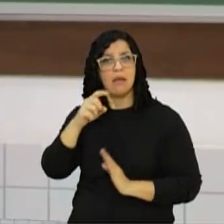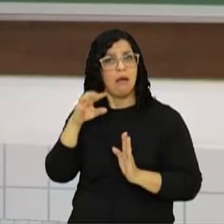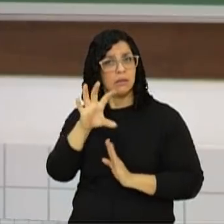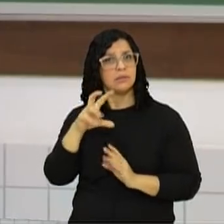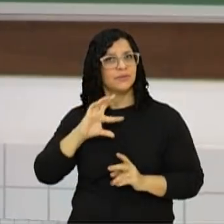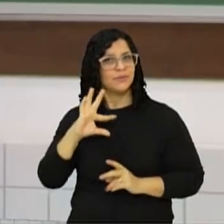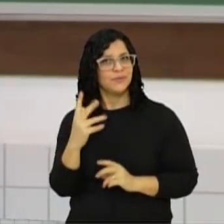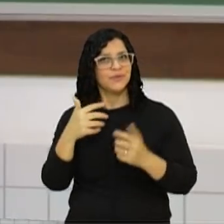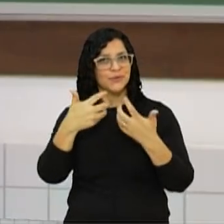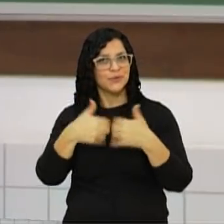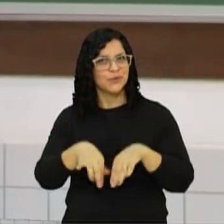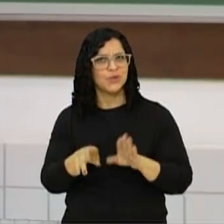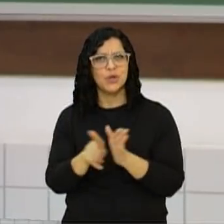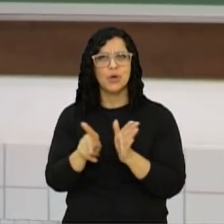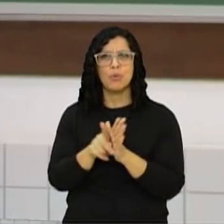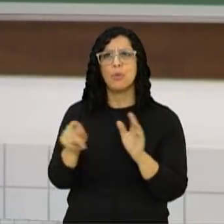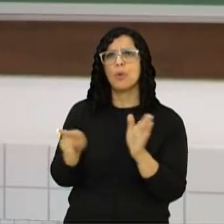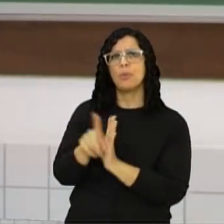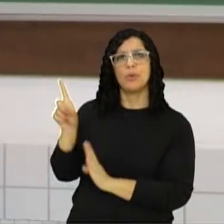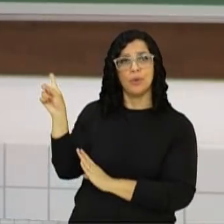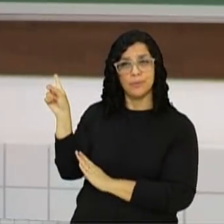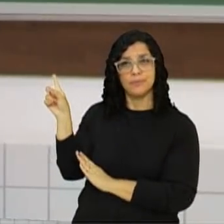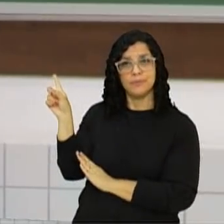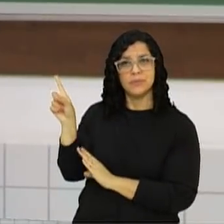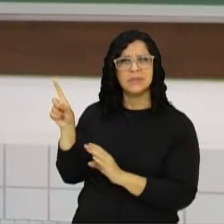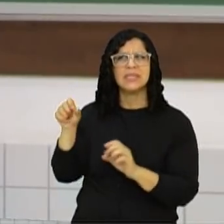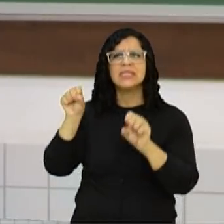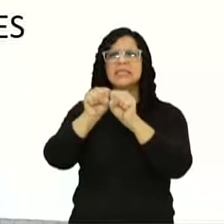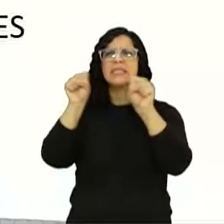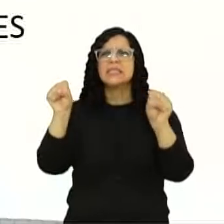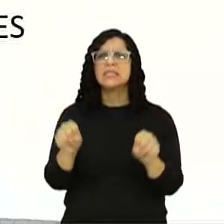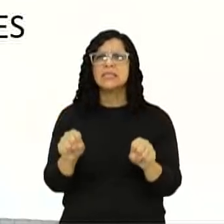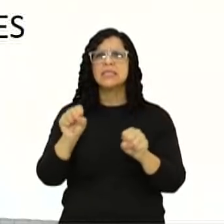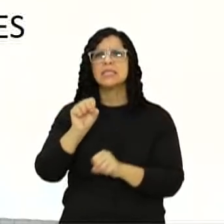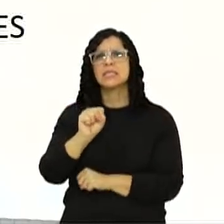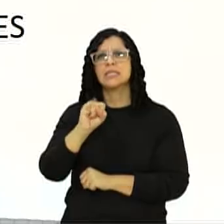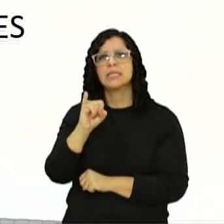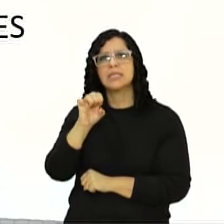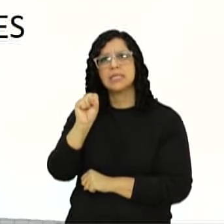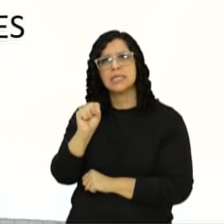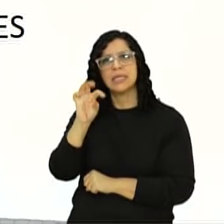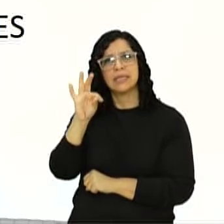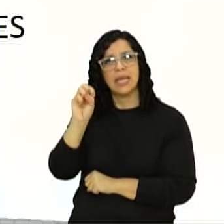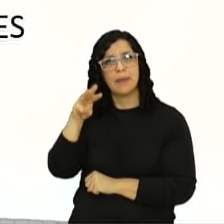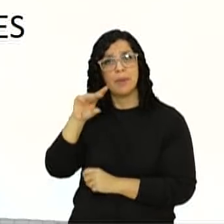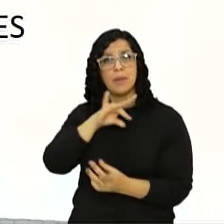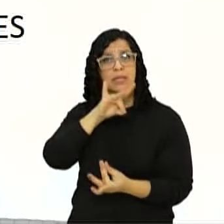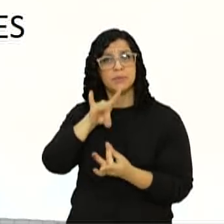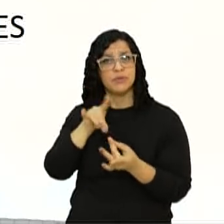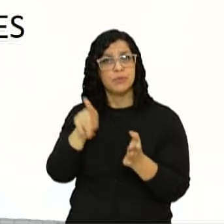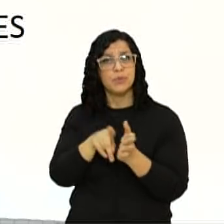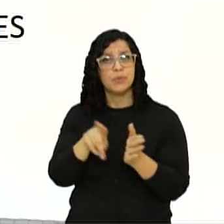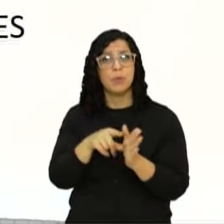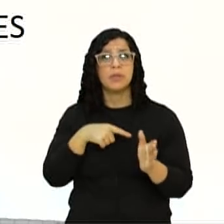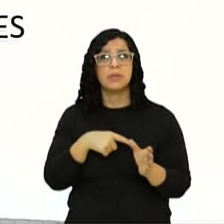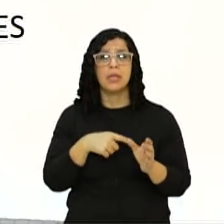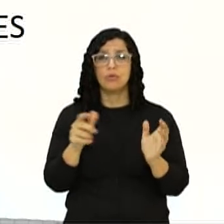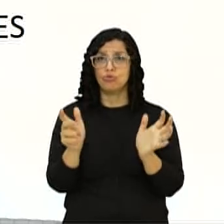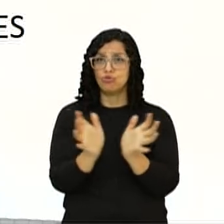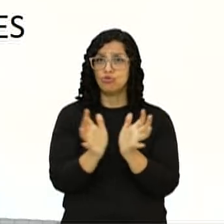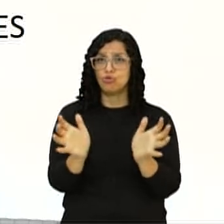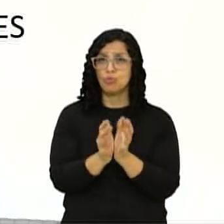diante. Então, vamos entender o que é o sistema? Sistema é o nome dado para especificar uma